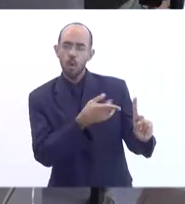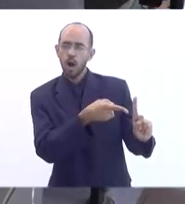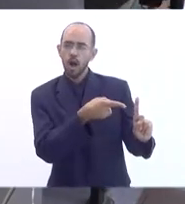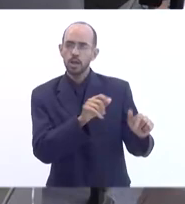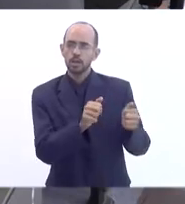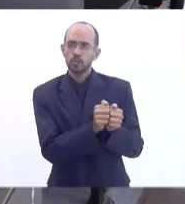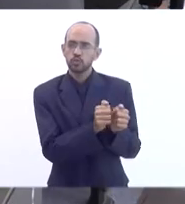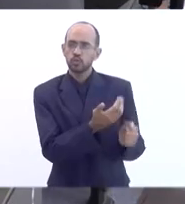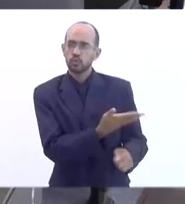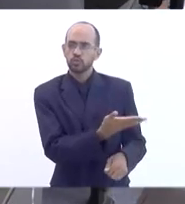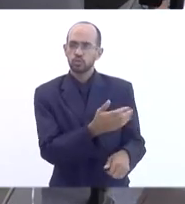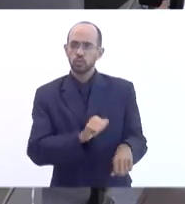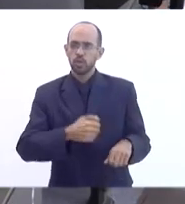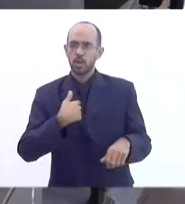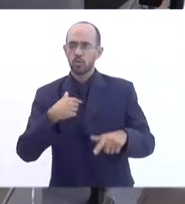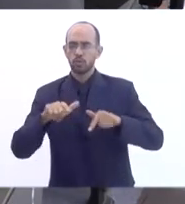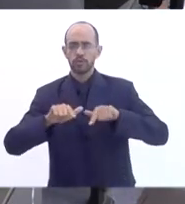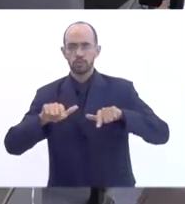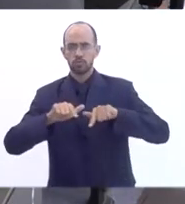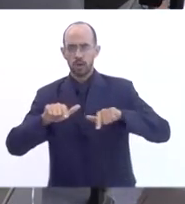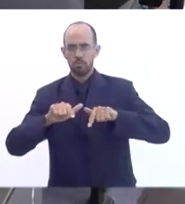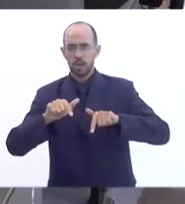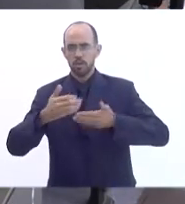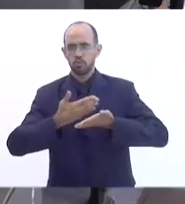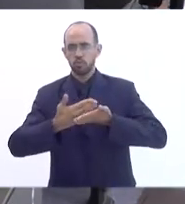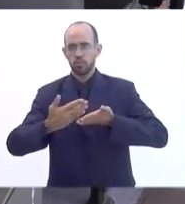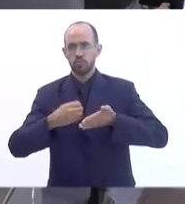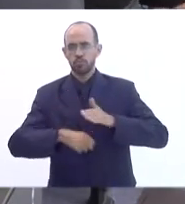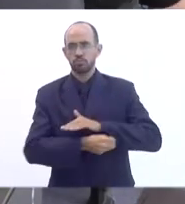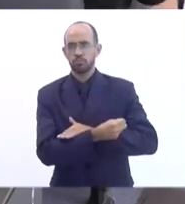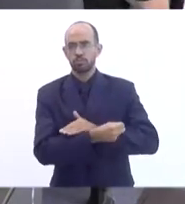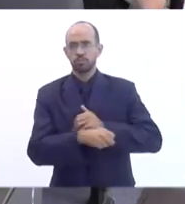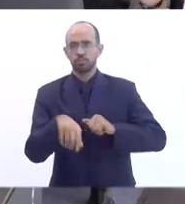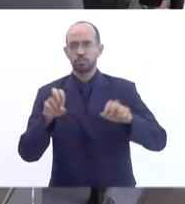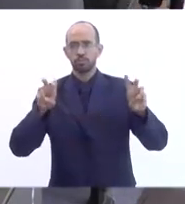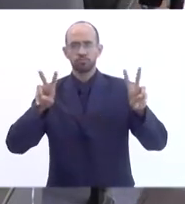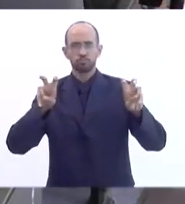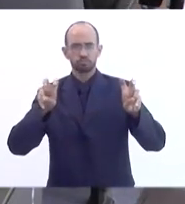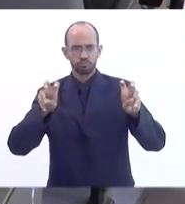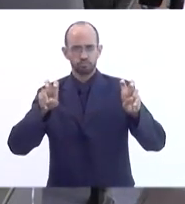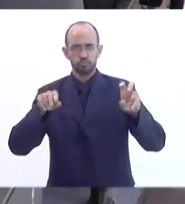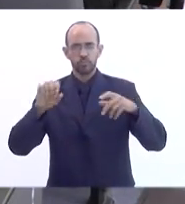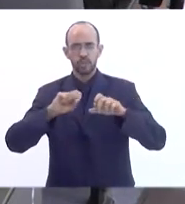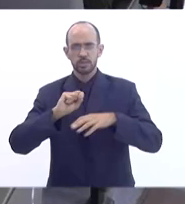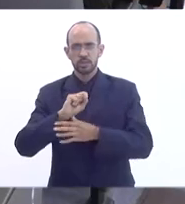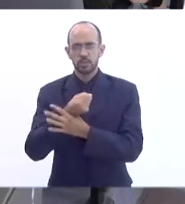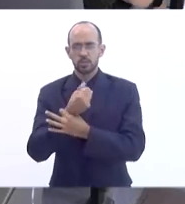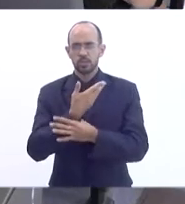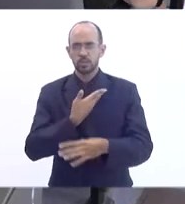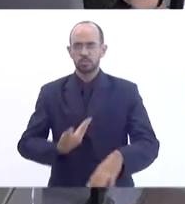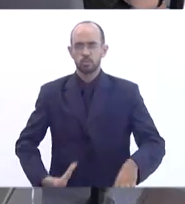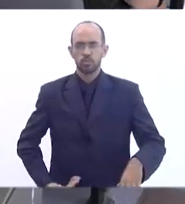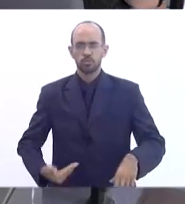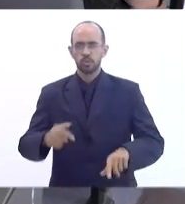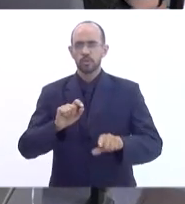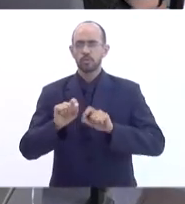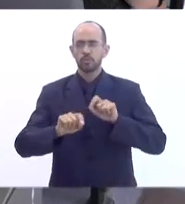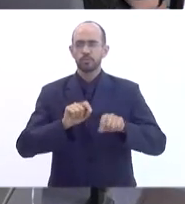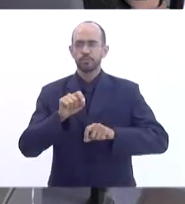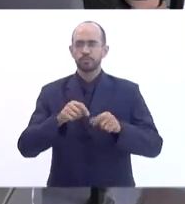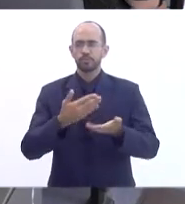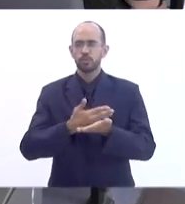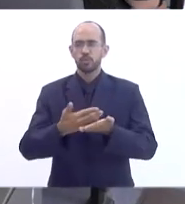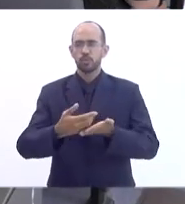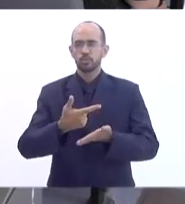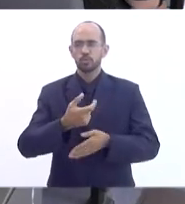desde o início do mandato voltado para as pautas relacionadas à segurança pública e Logo no início de do